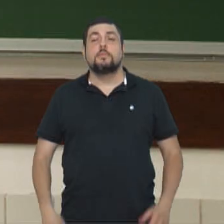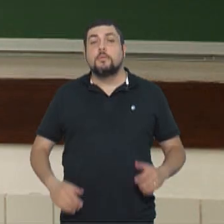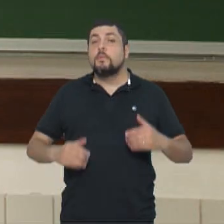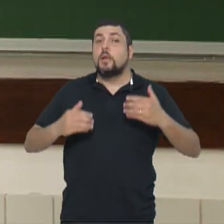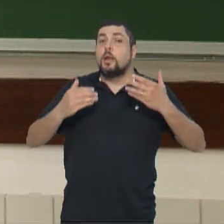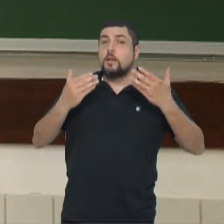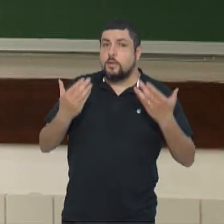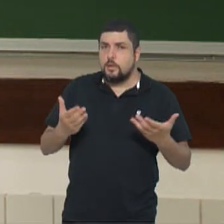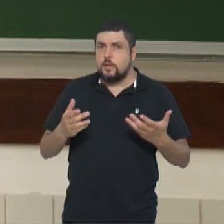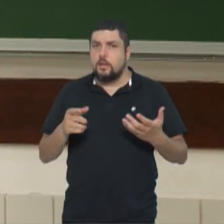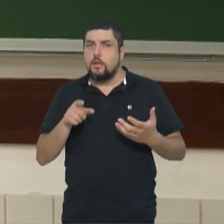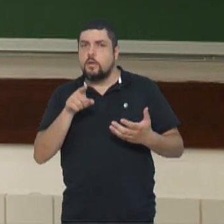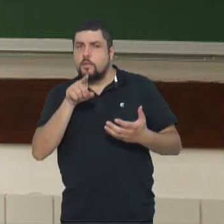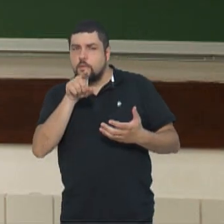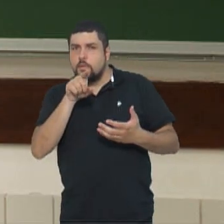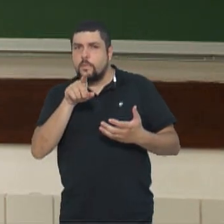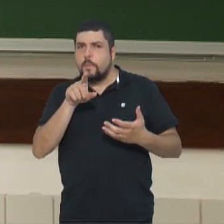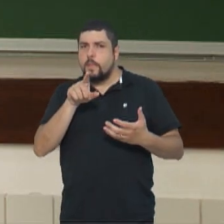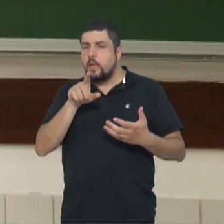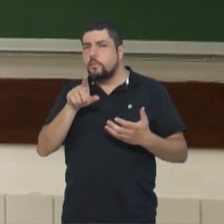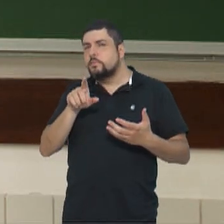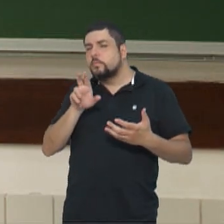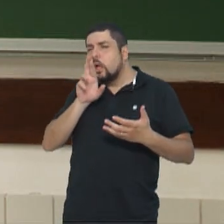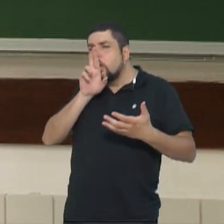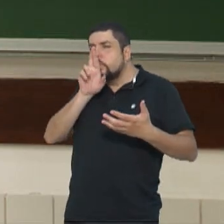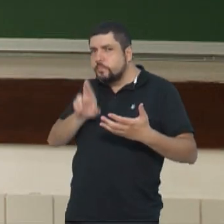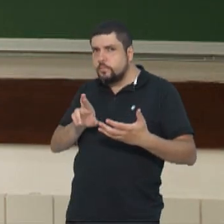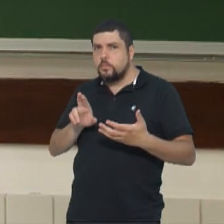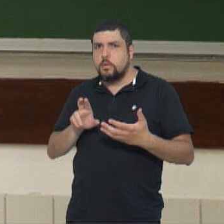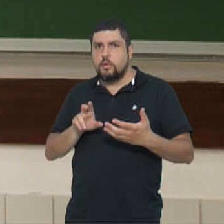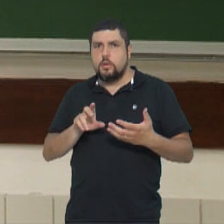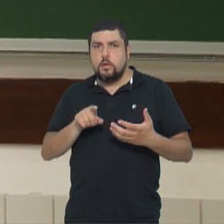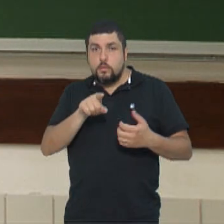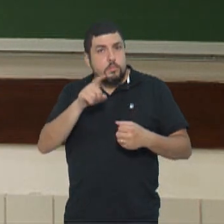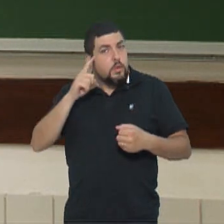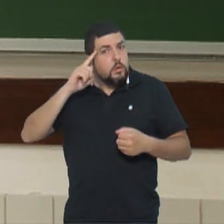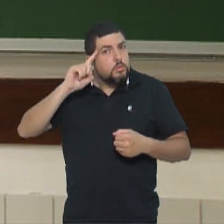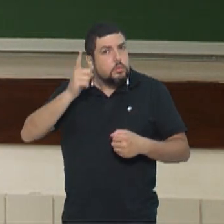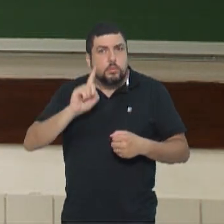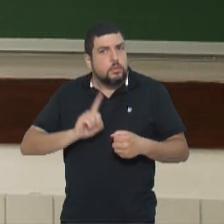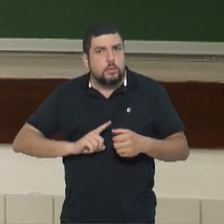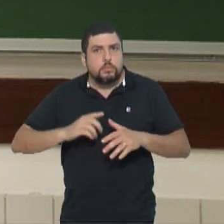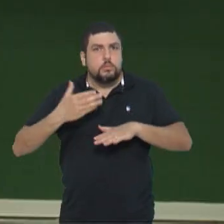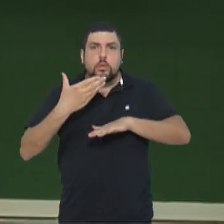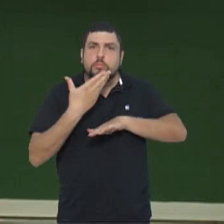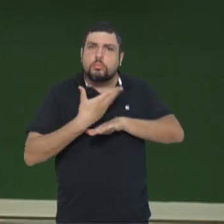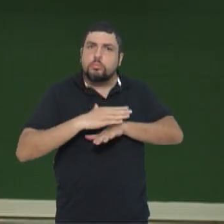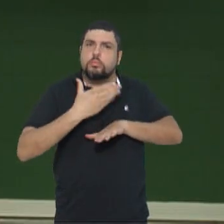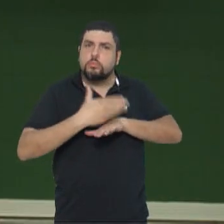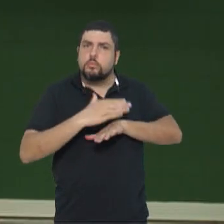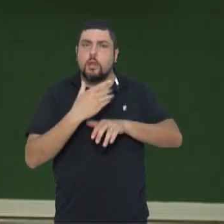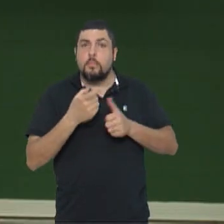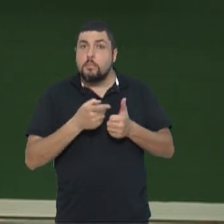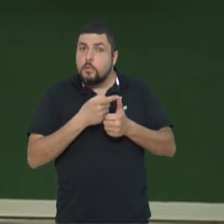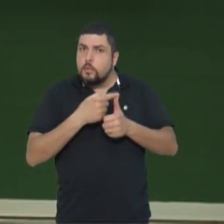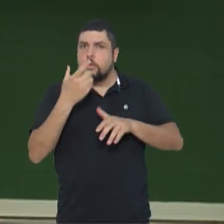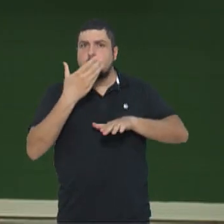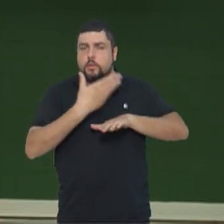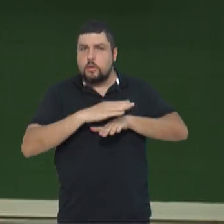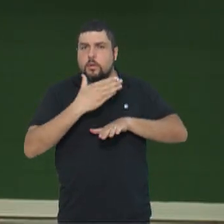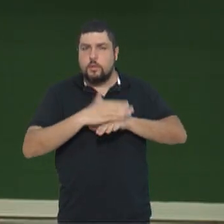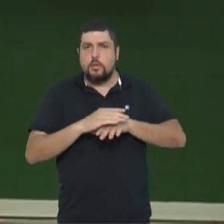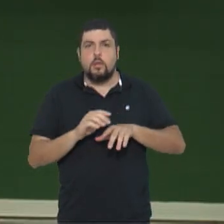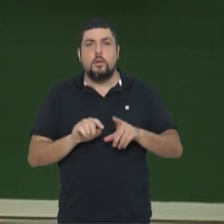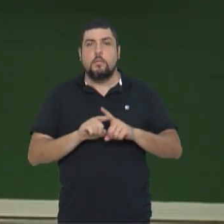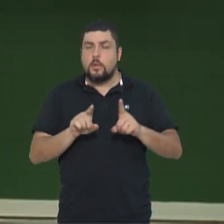Então, você marcou aí, talvez você não sabia da importância, né? Eu coloquei que é pessoal, mas agora você